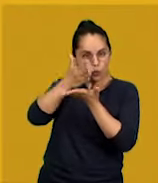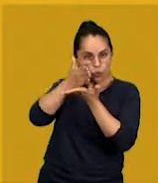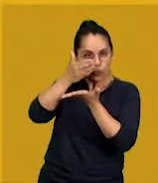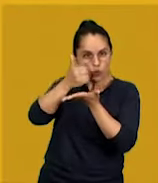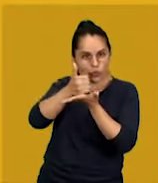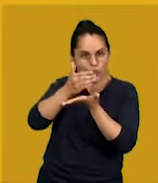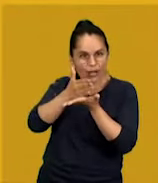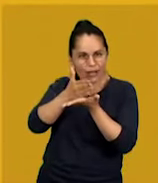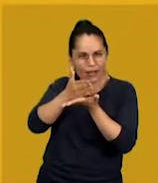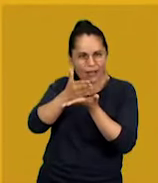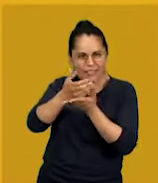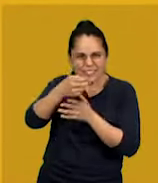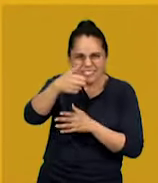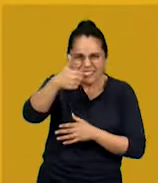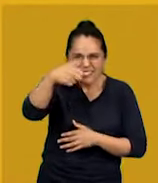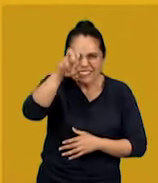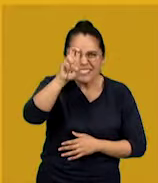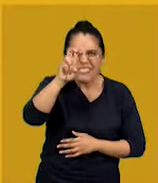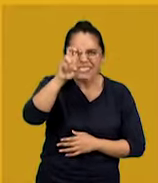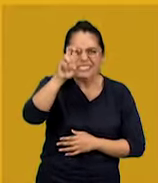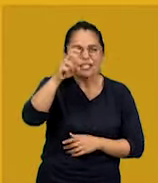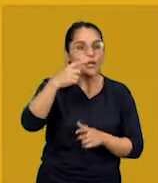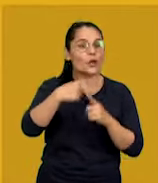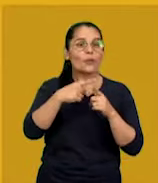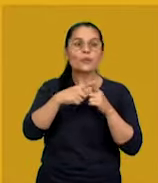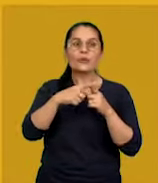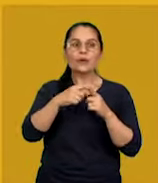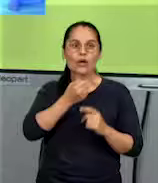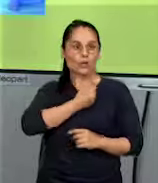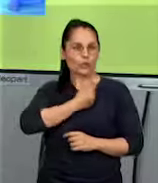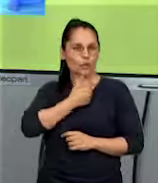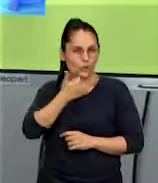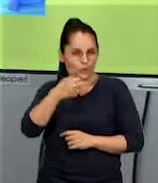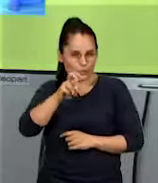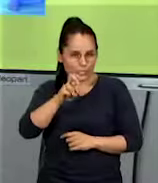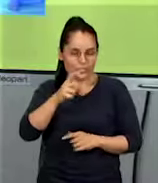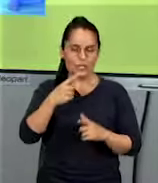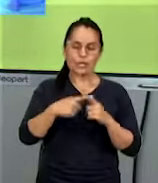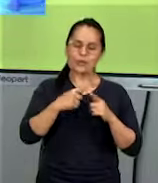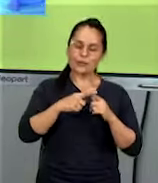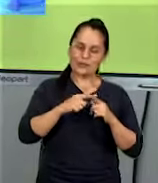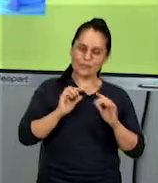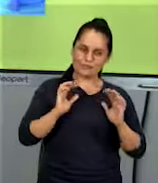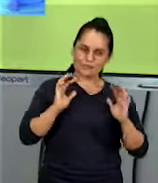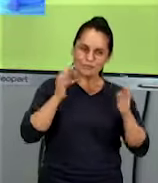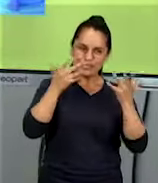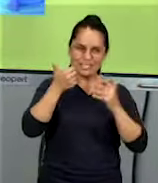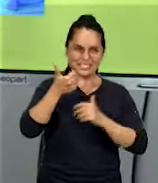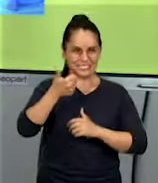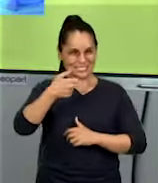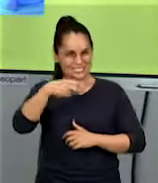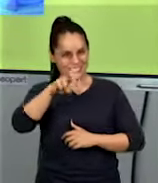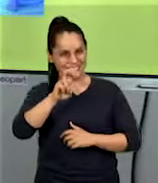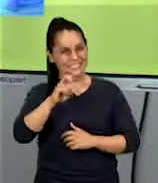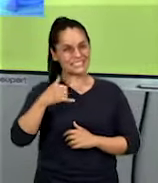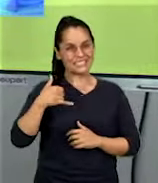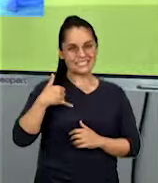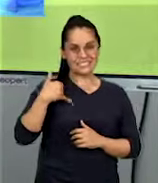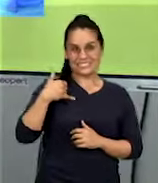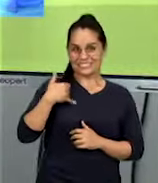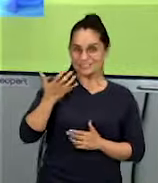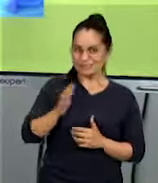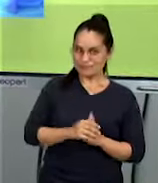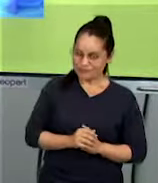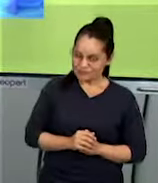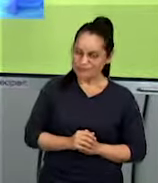é, 15. Por que ela está cortando um bolo com o número 15? Porque é uma festa de 15 anos, é uma festa